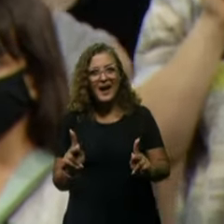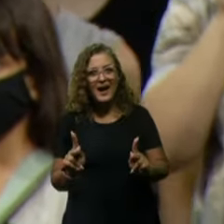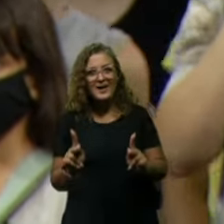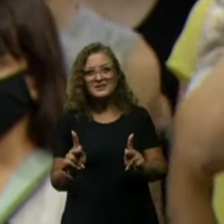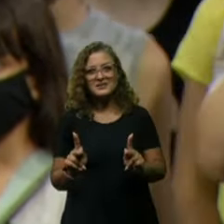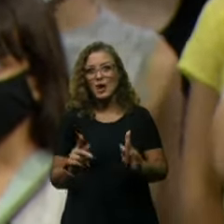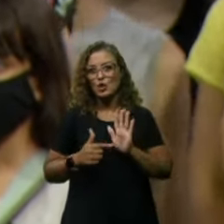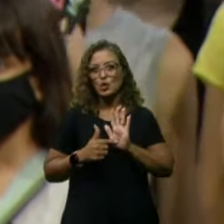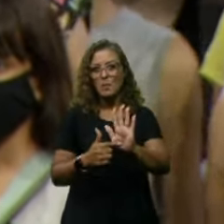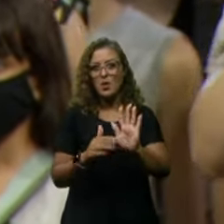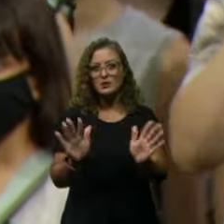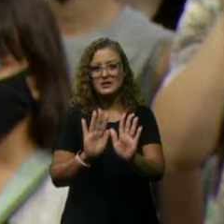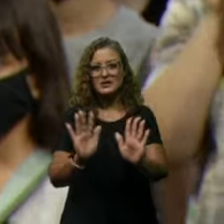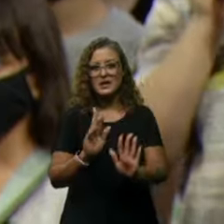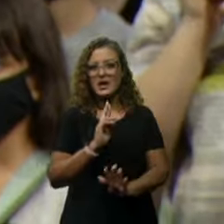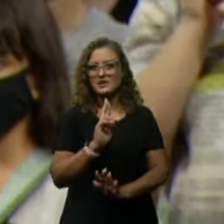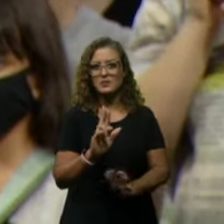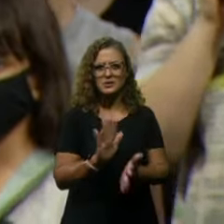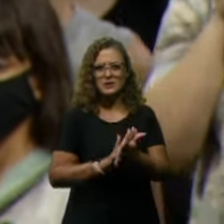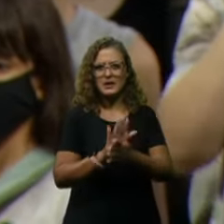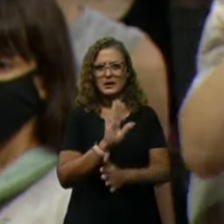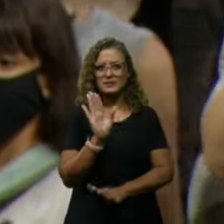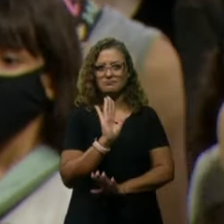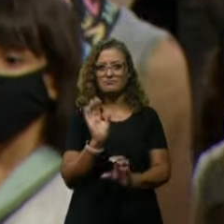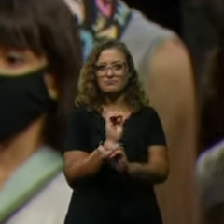não reage a